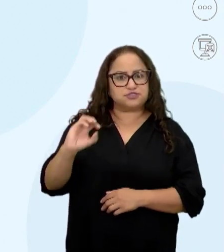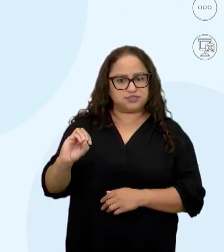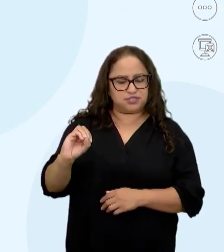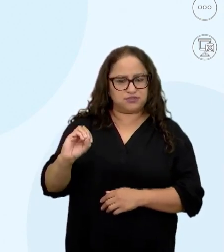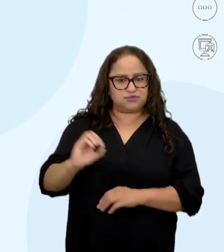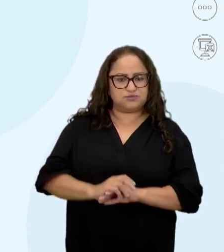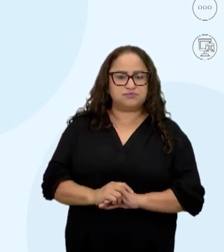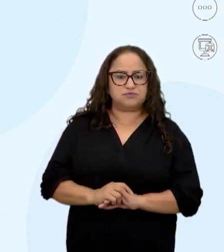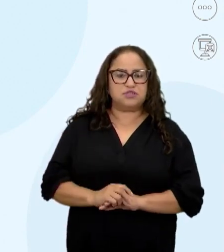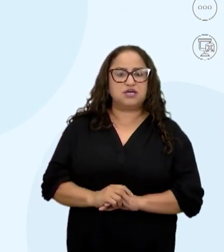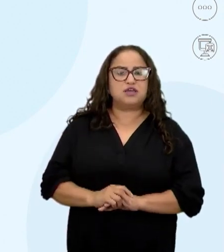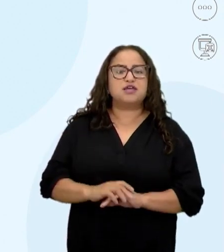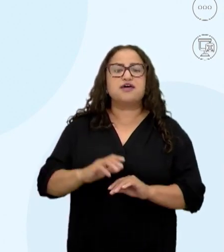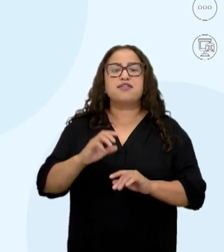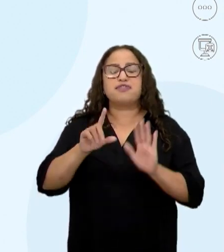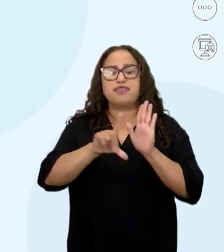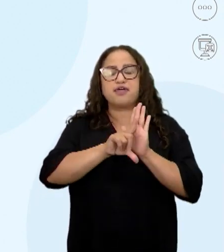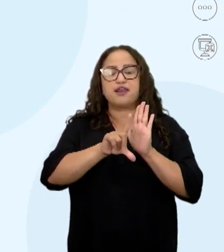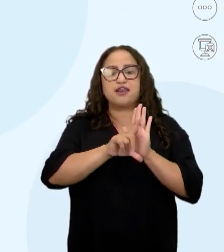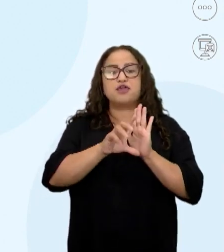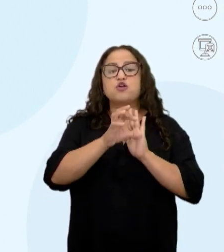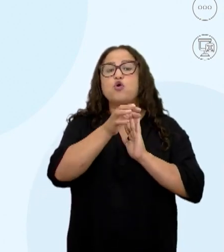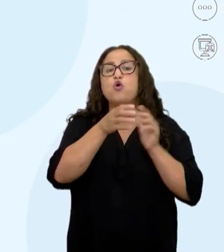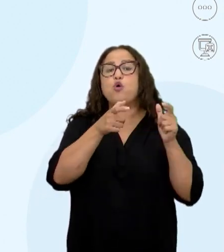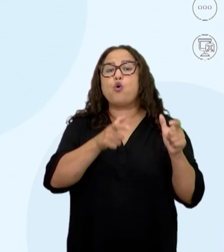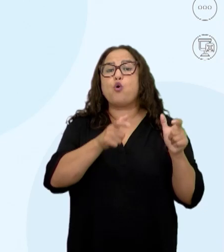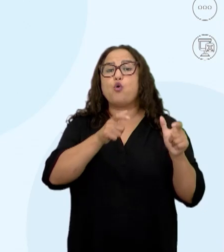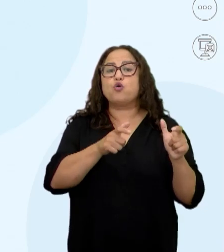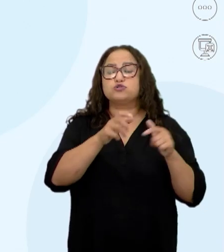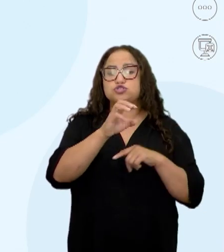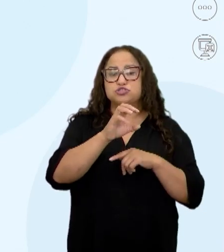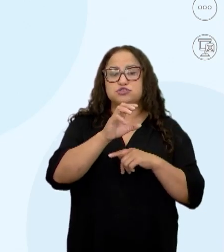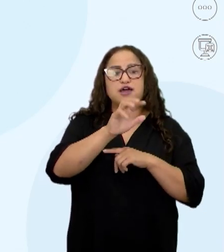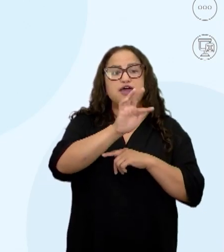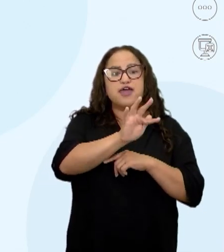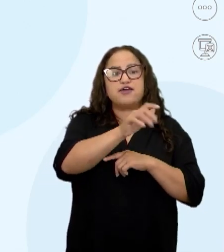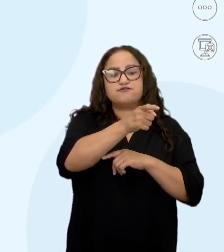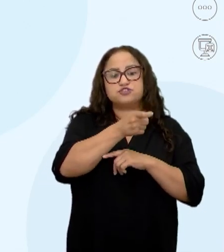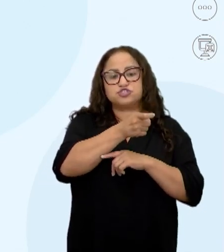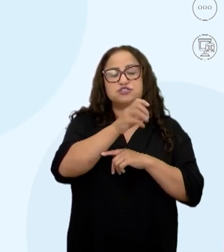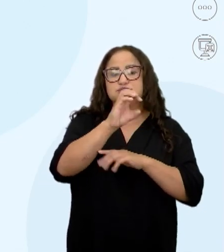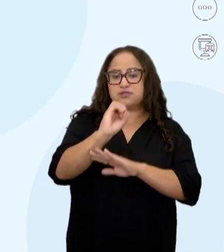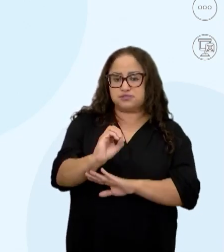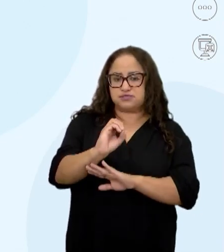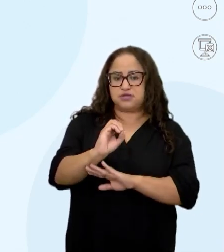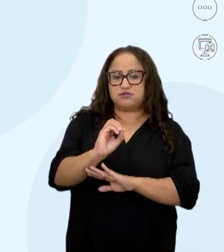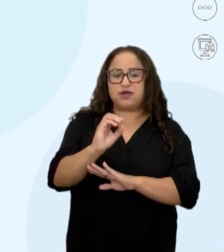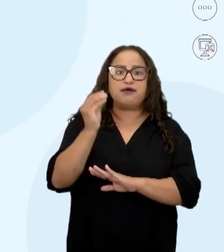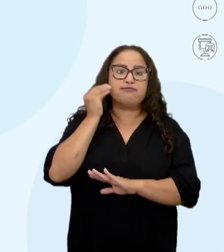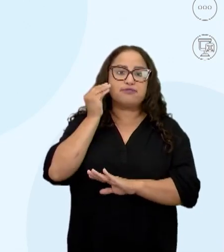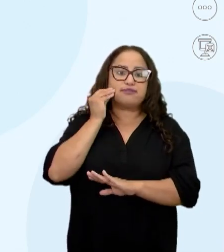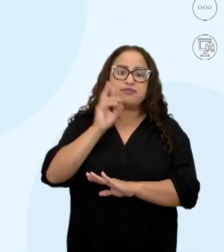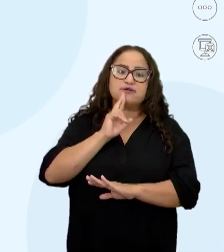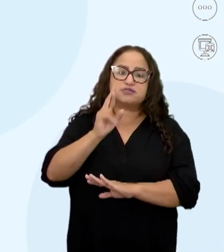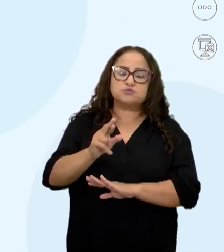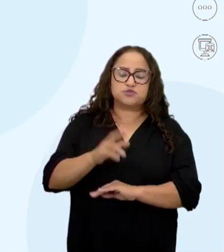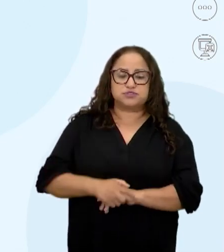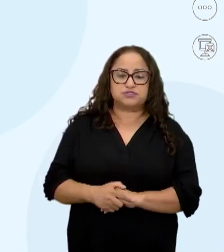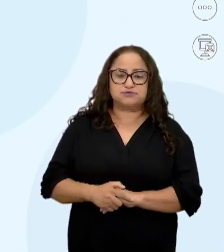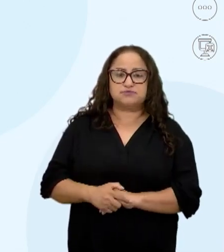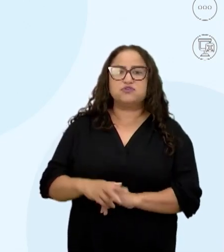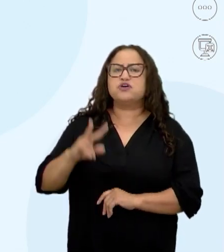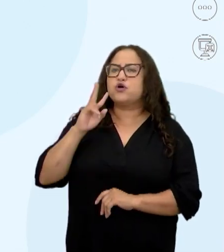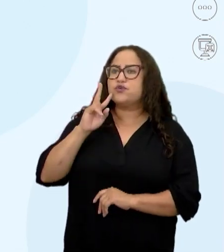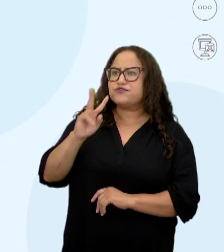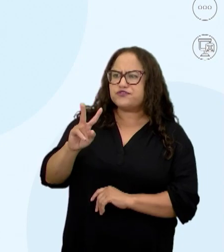então lá na função na lei ó onde está fdx a gente coloca zero beleza e aí tenta resolver olhando para